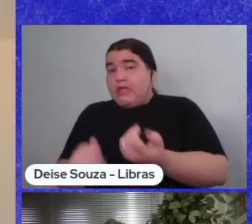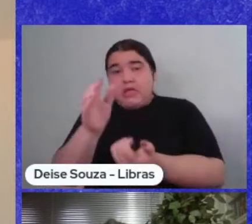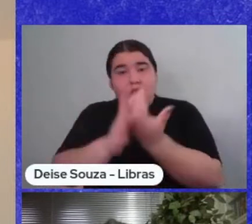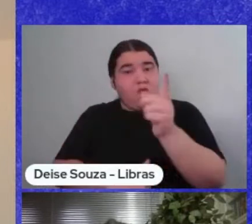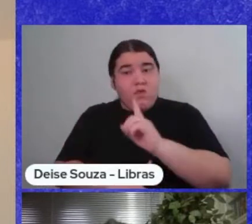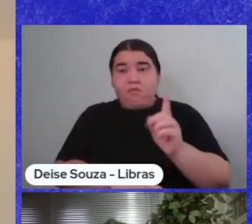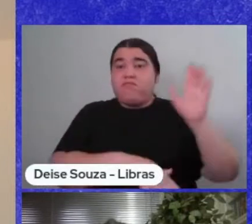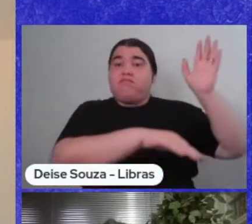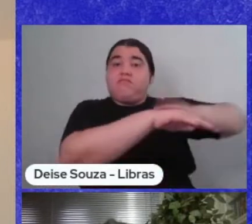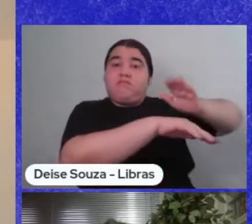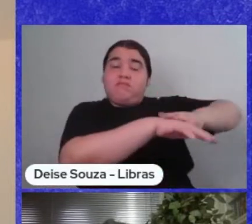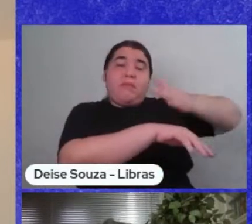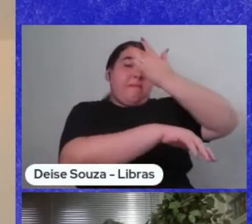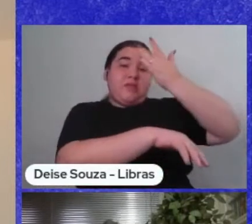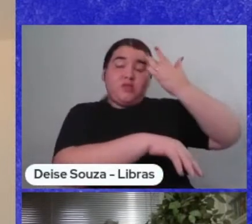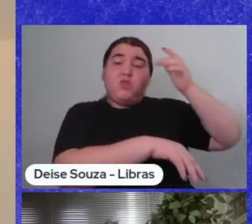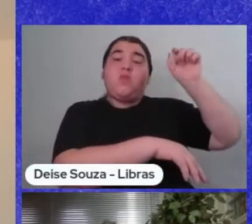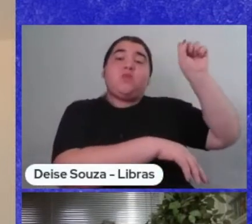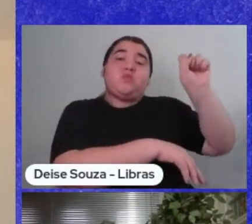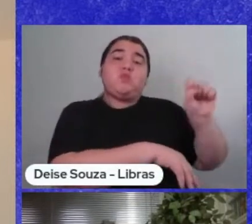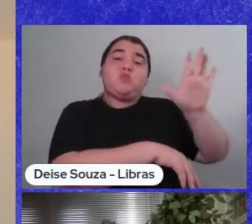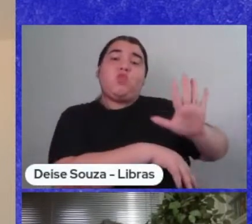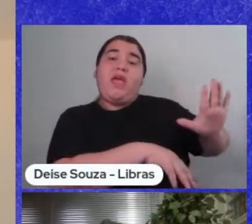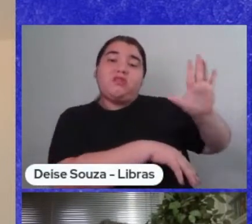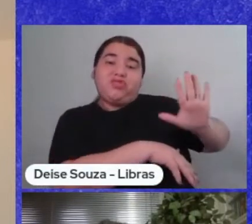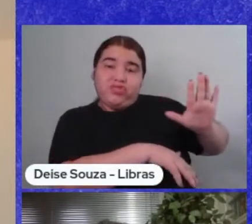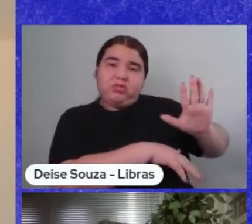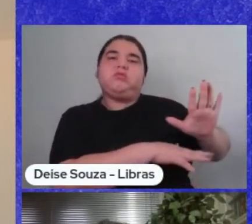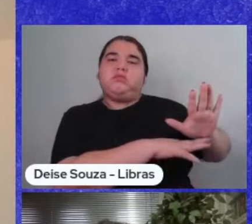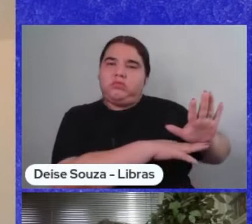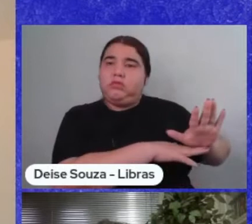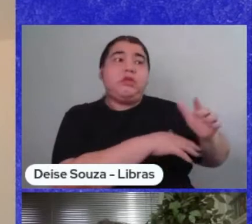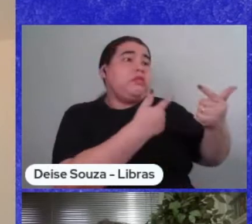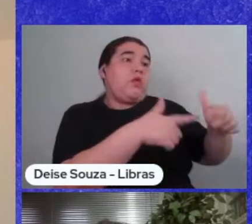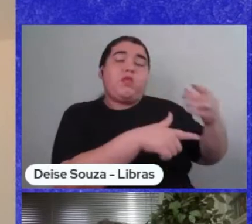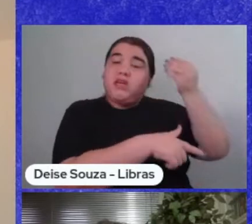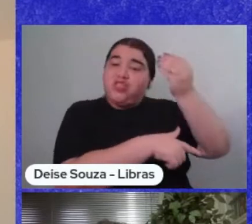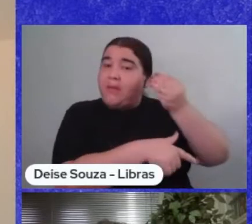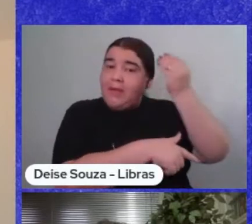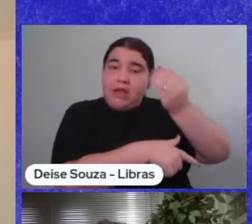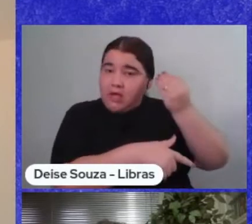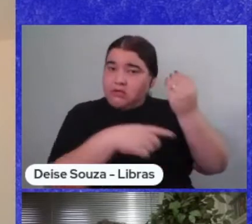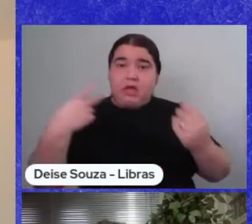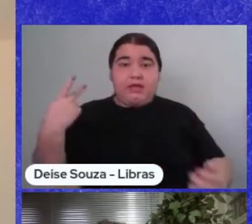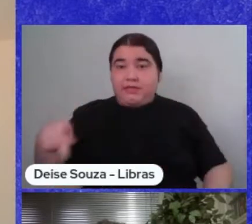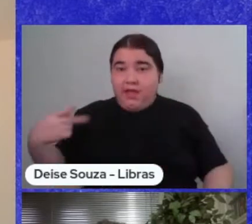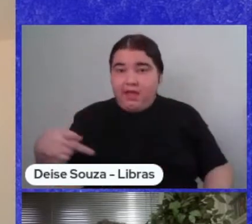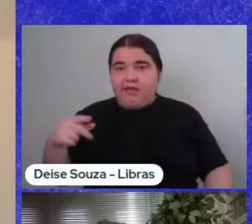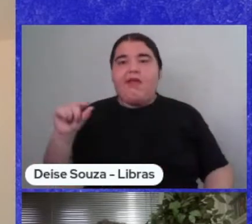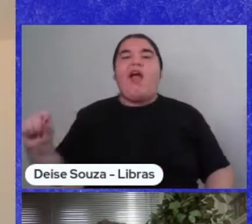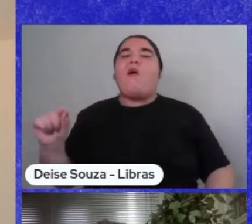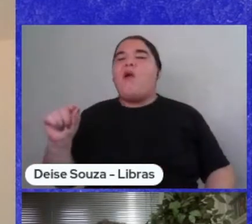por pessoas, principalmente do Sudeste. Por pessoas que não têm a nossa vivência aqui e que colocam